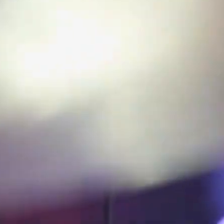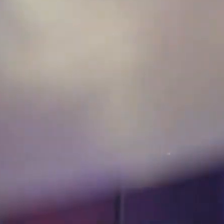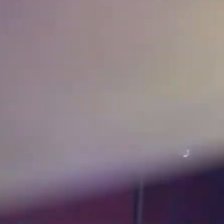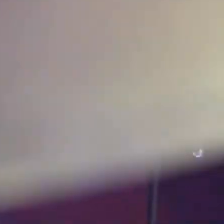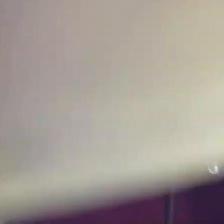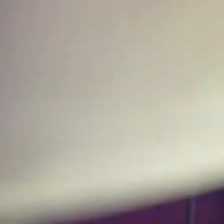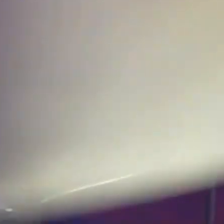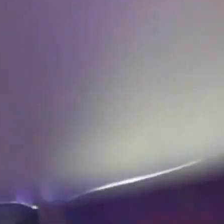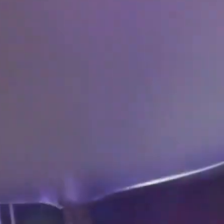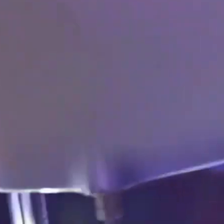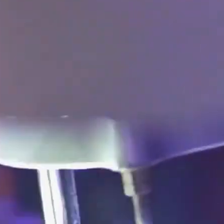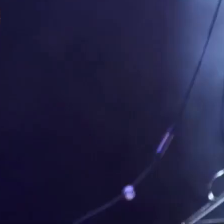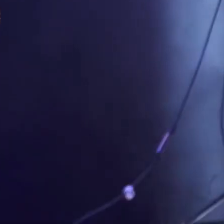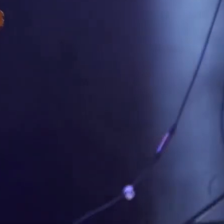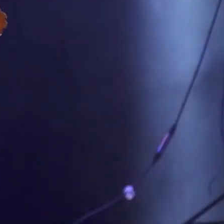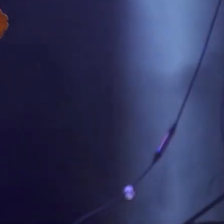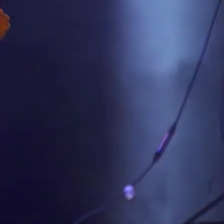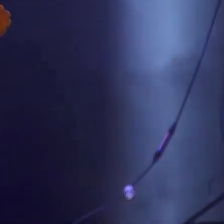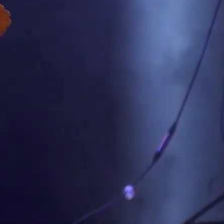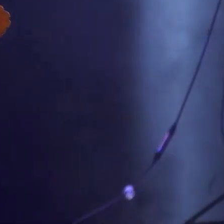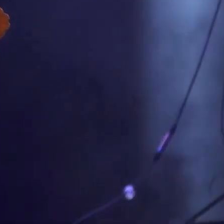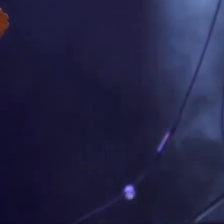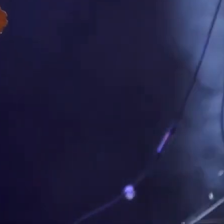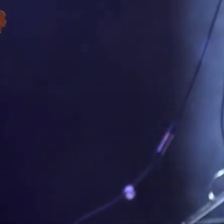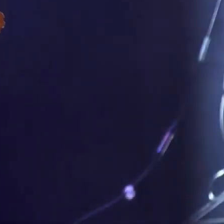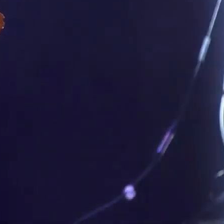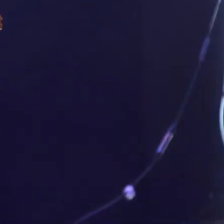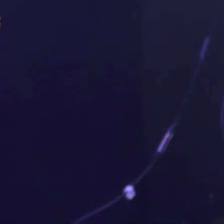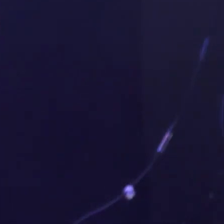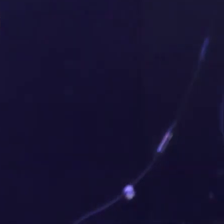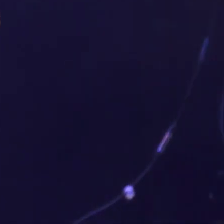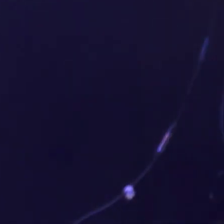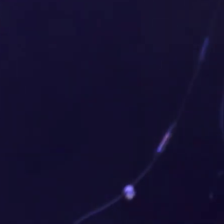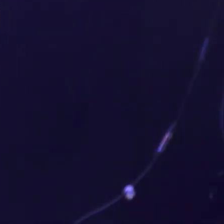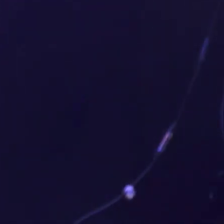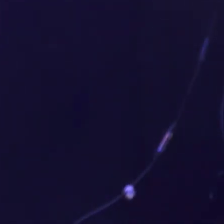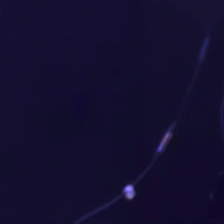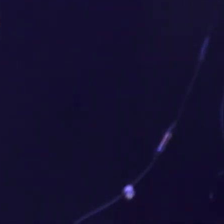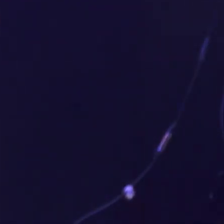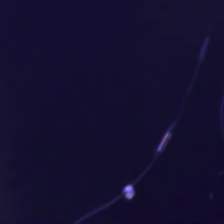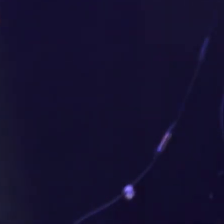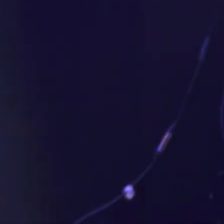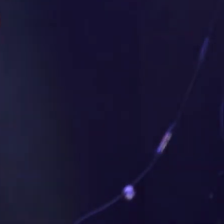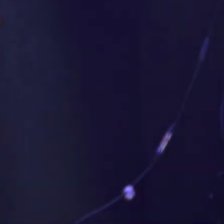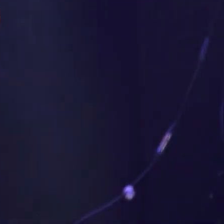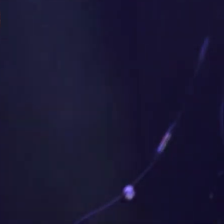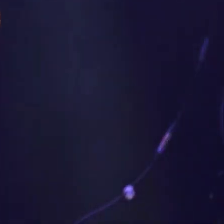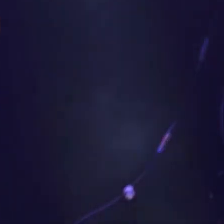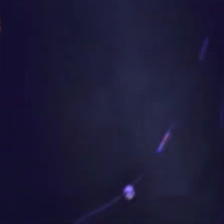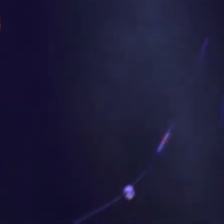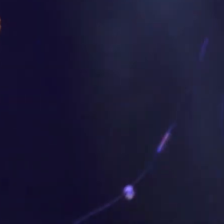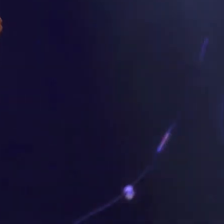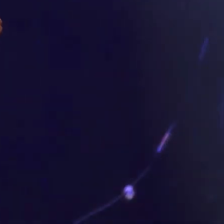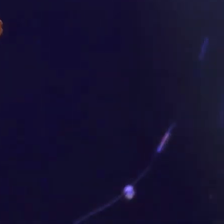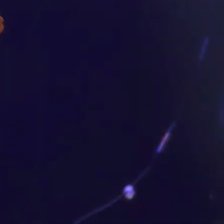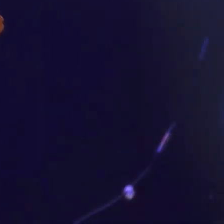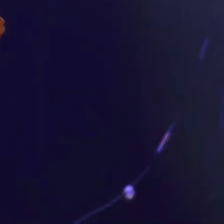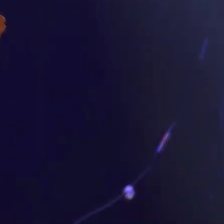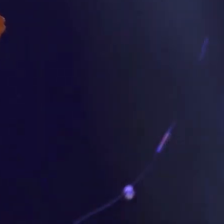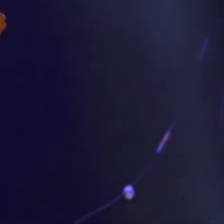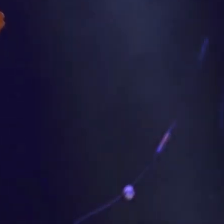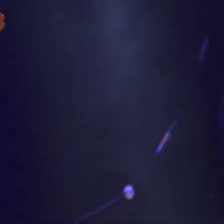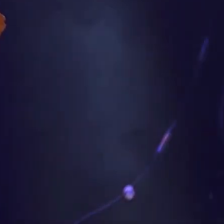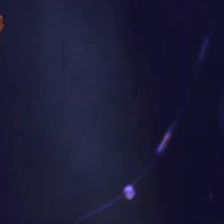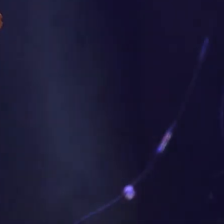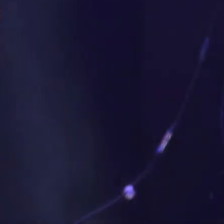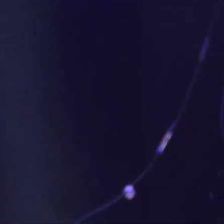balsas brincava de pira, e ali de bubuia ficava até enxergar. Mangava dos outros na esculhambação, e na hora